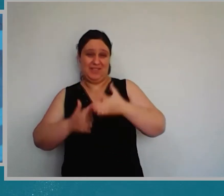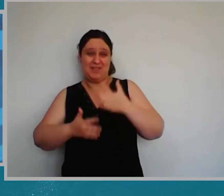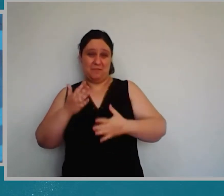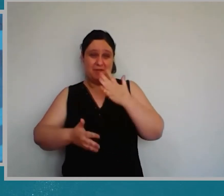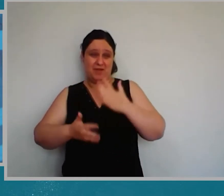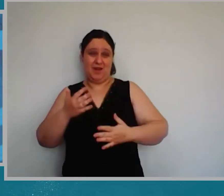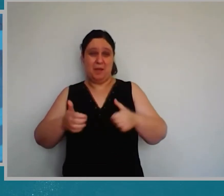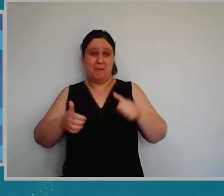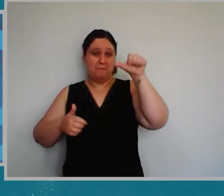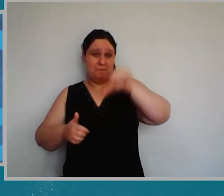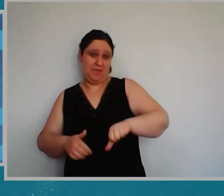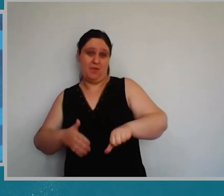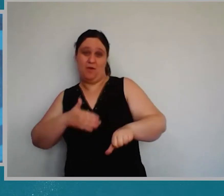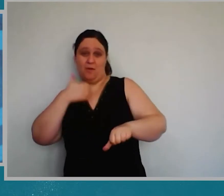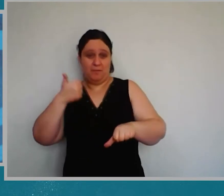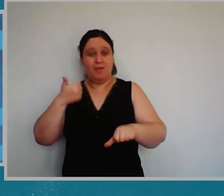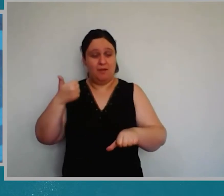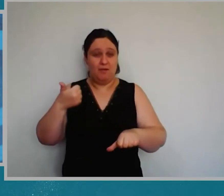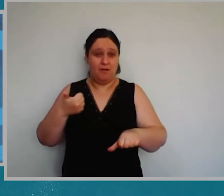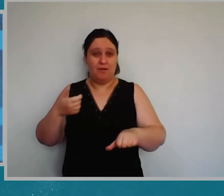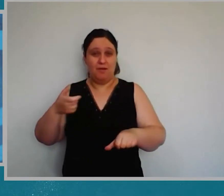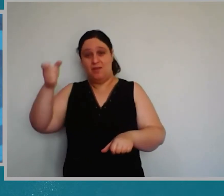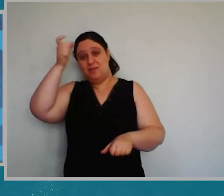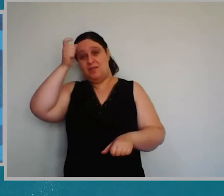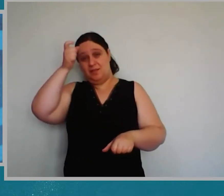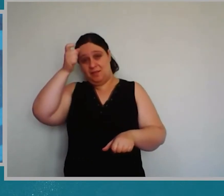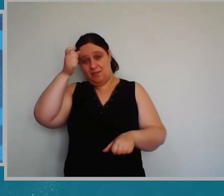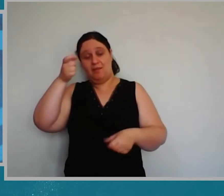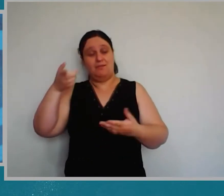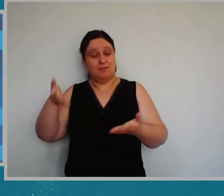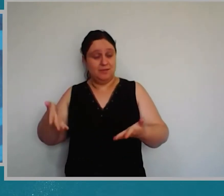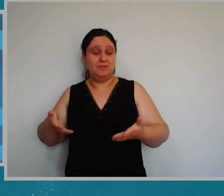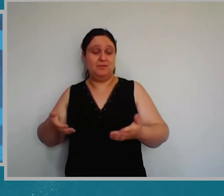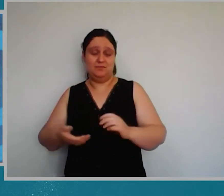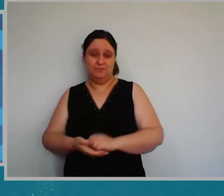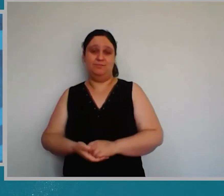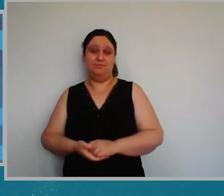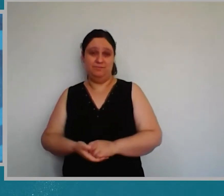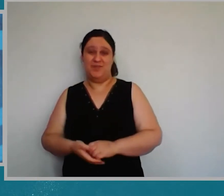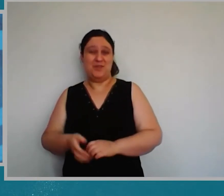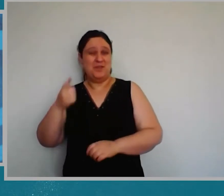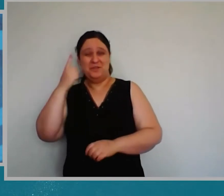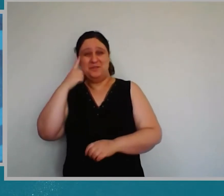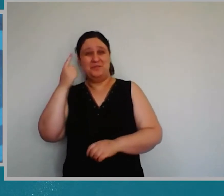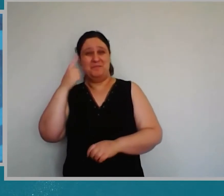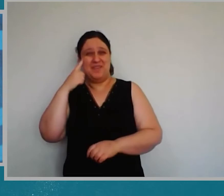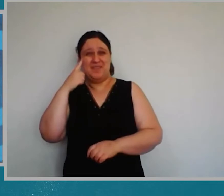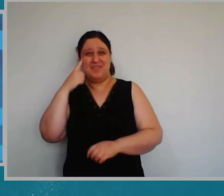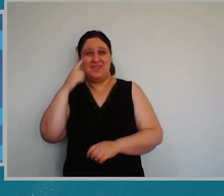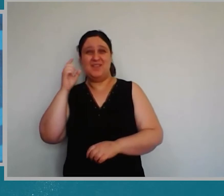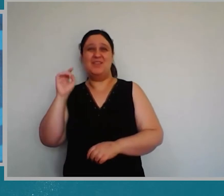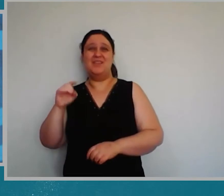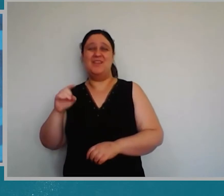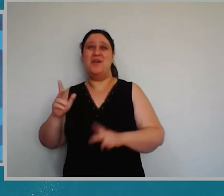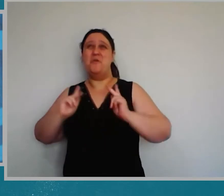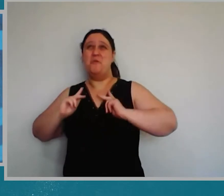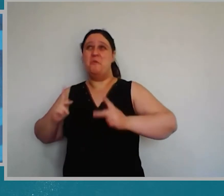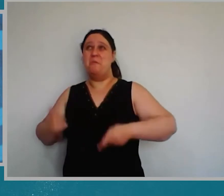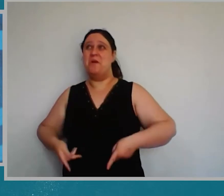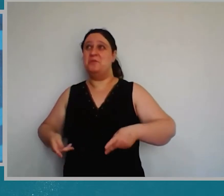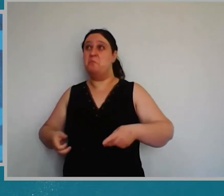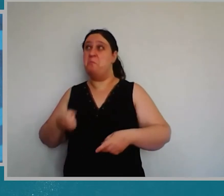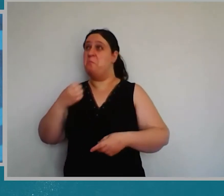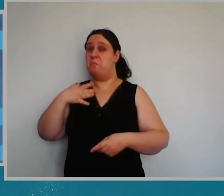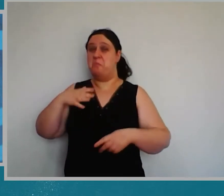esse governo de Satanás, para ele, não pensa no bem-estar do homem. Não pensa no bem-estar do